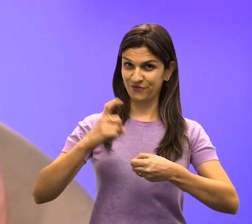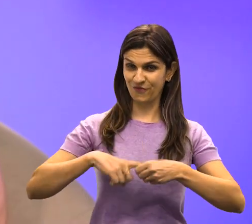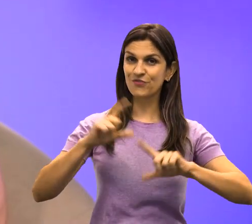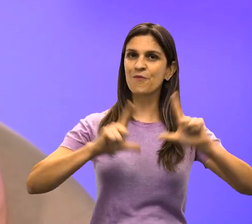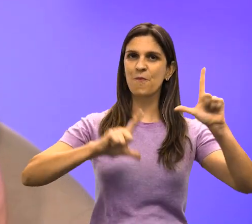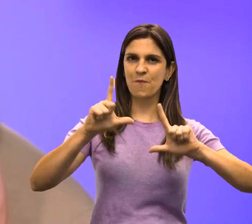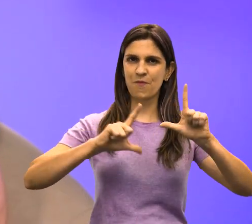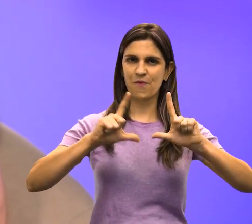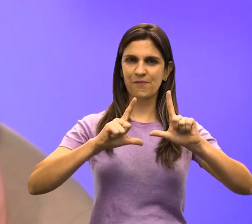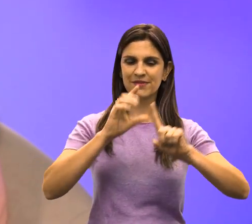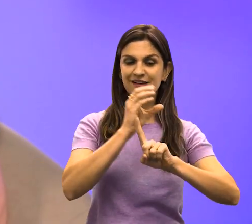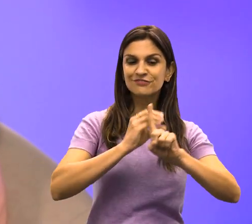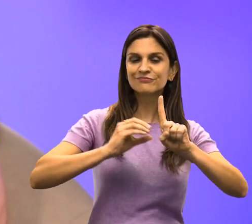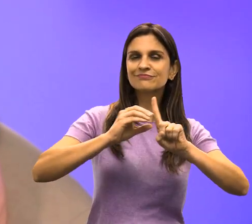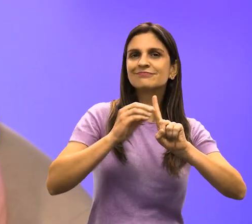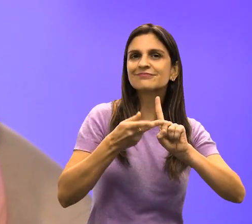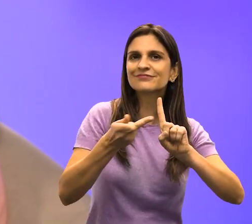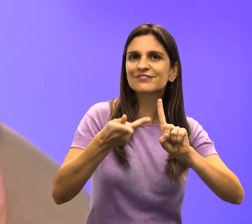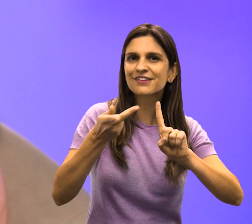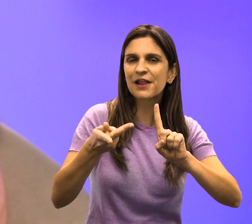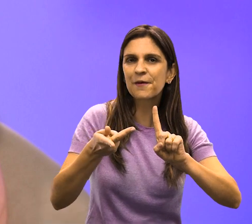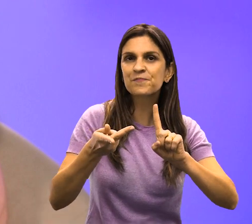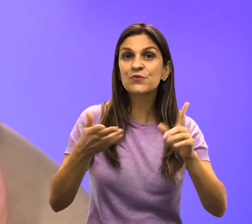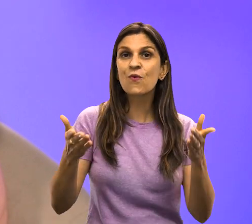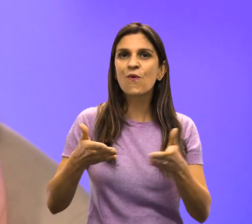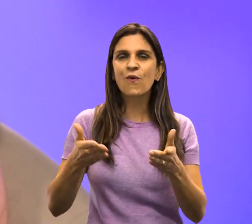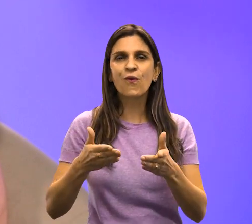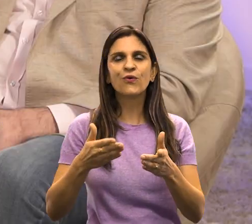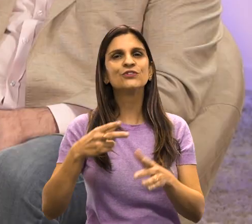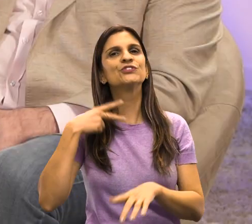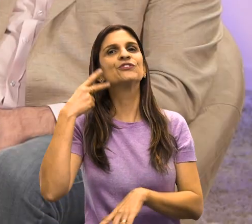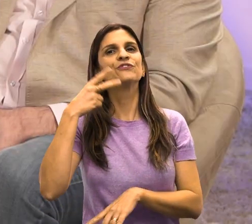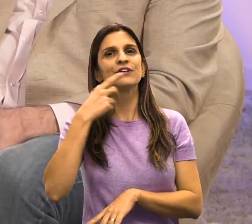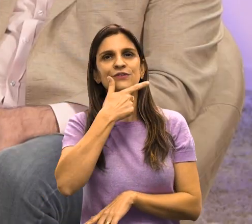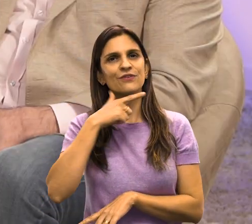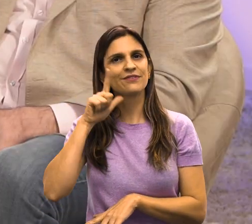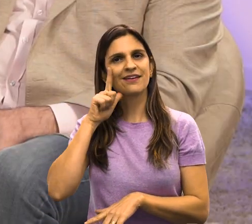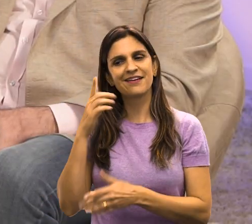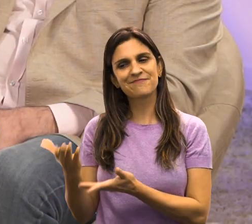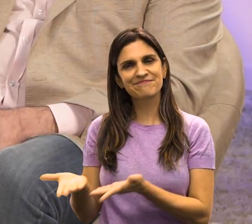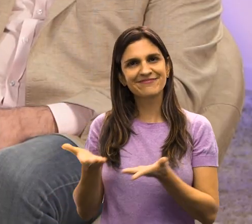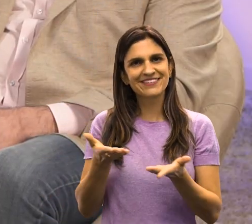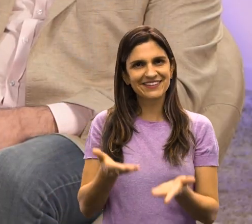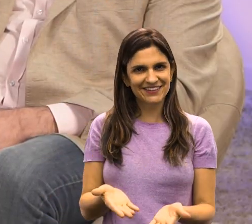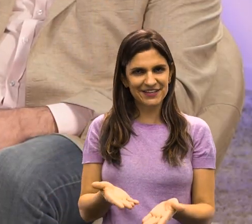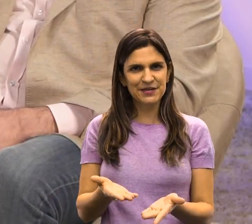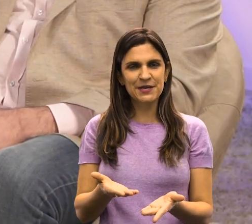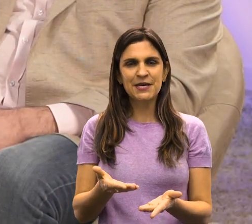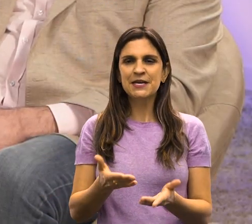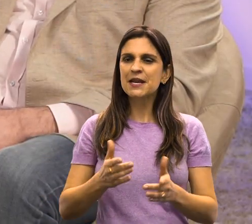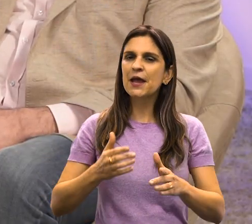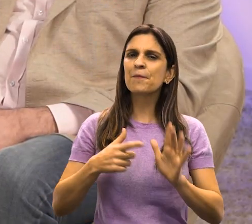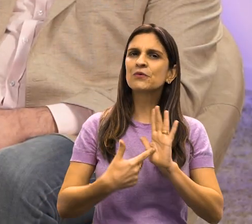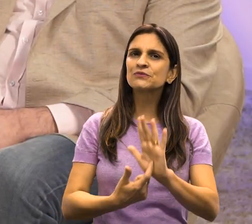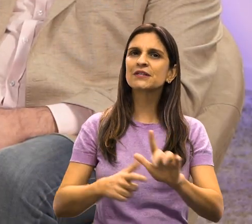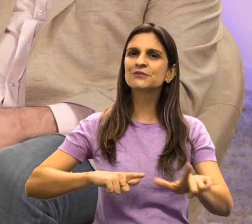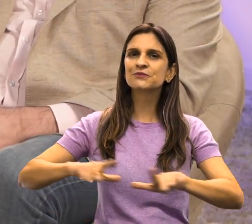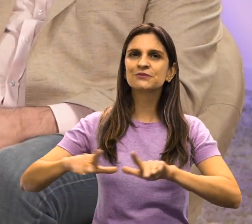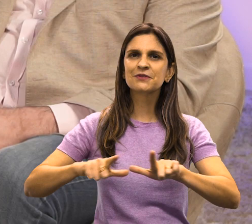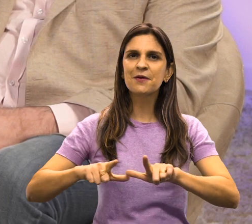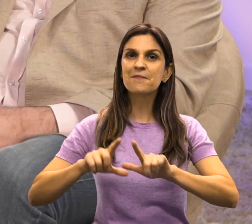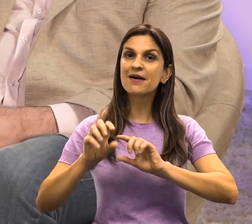Voltamos agora com o programa Voz da Comunidade. Hoje estou conversando com o vereador professor Juari sobre a sua atuação